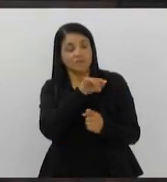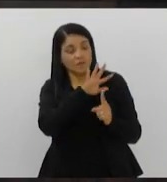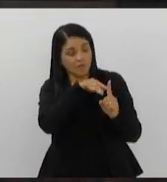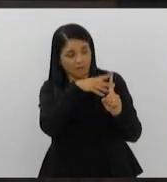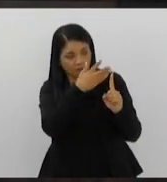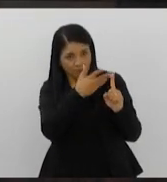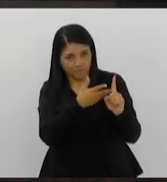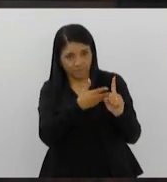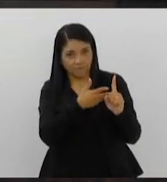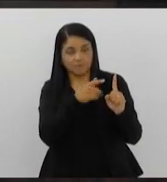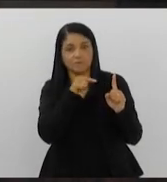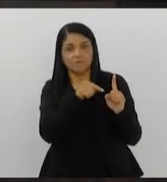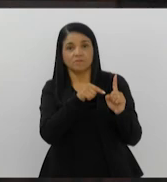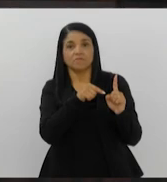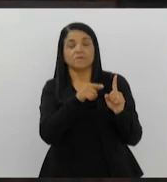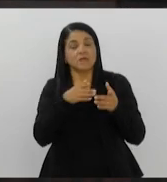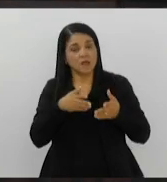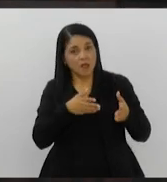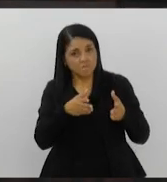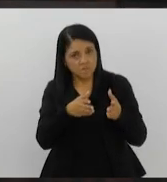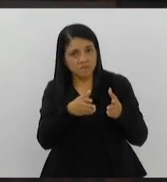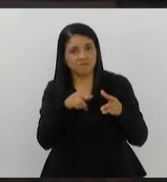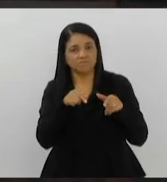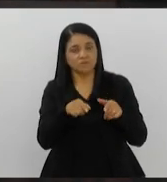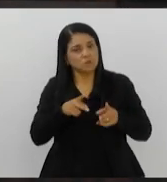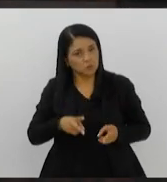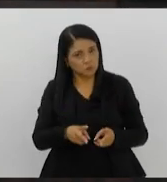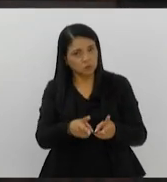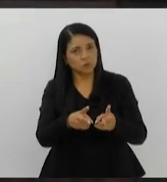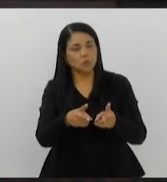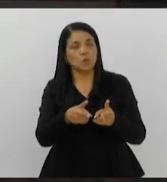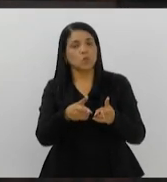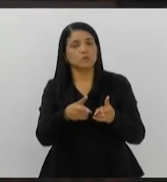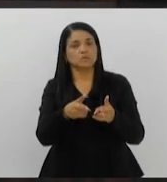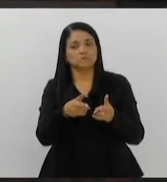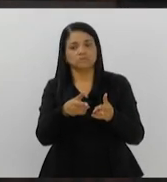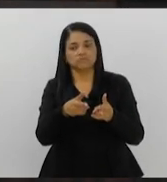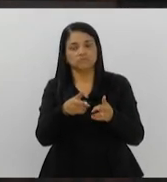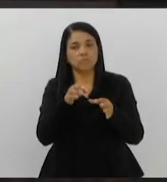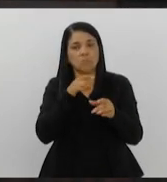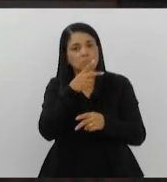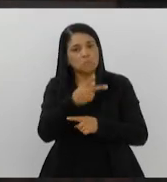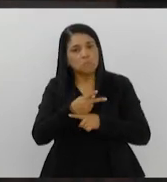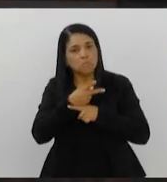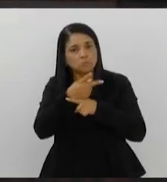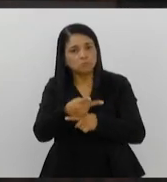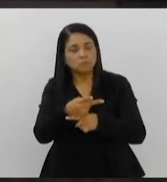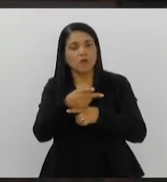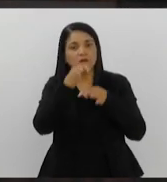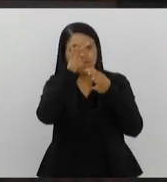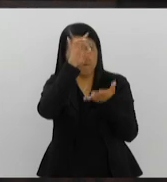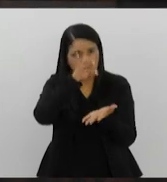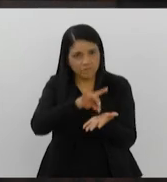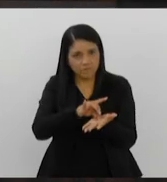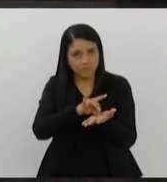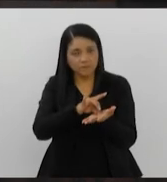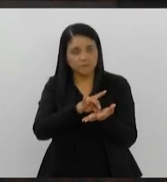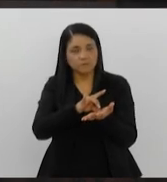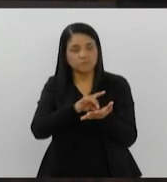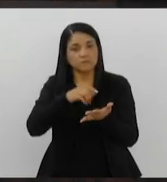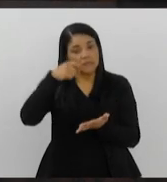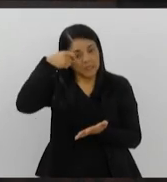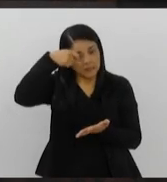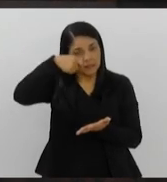que caminha e continua caminhando na busca da verdade principalmente na